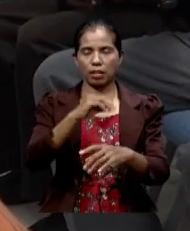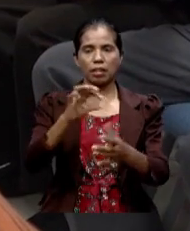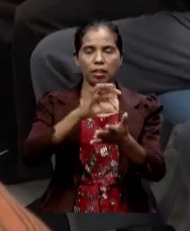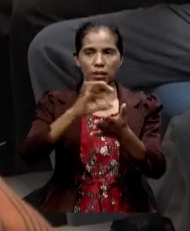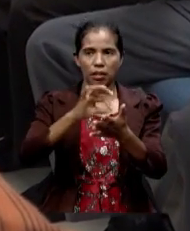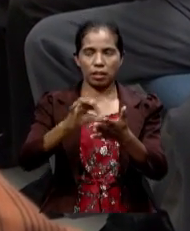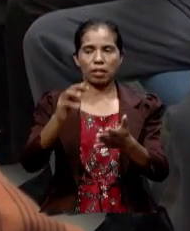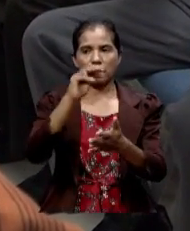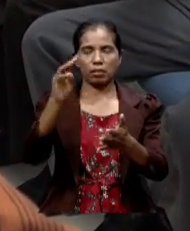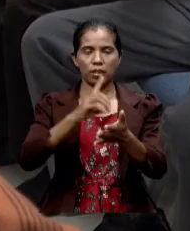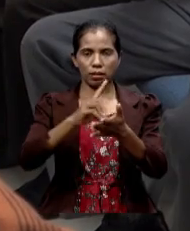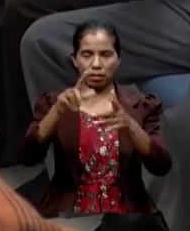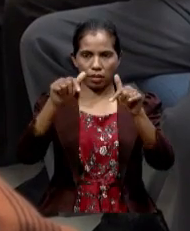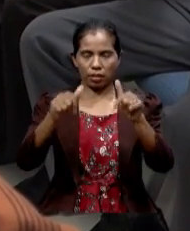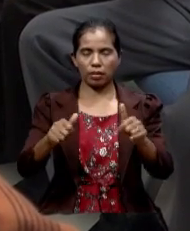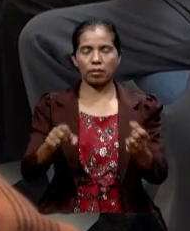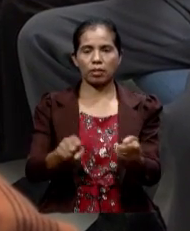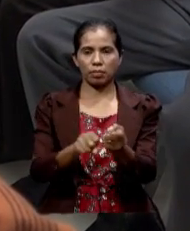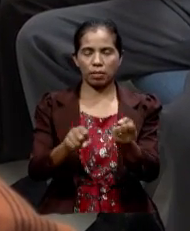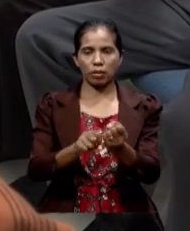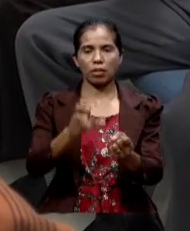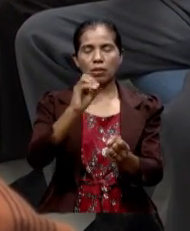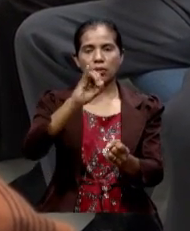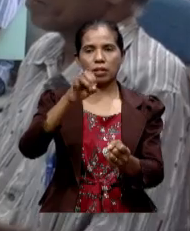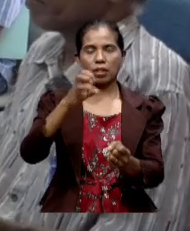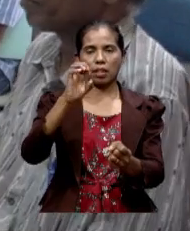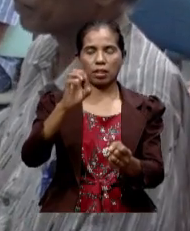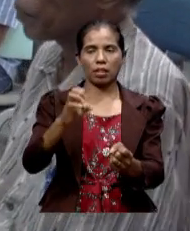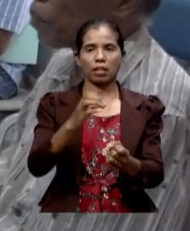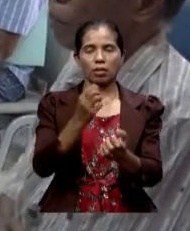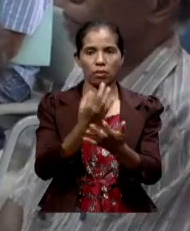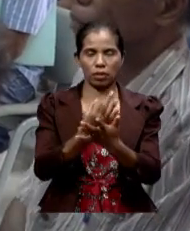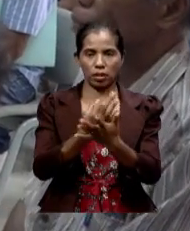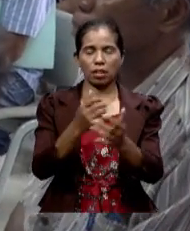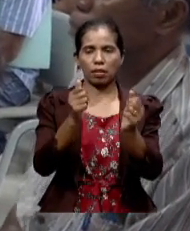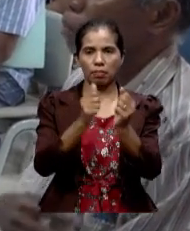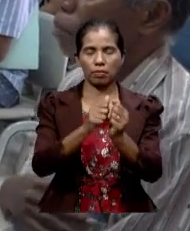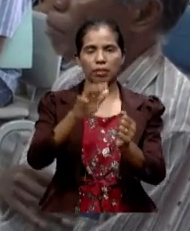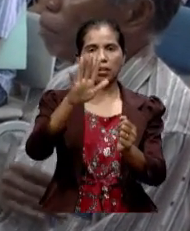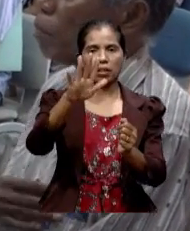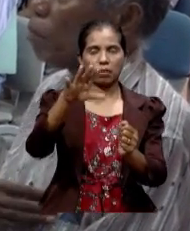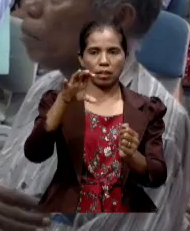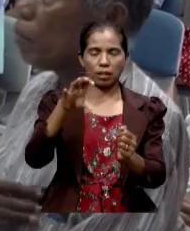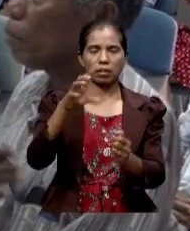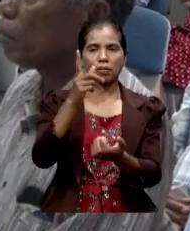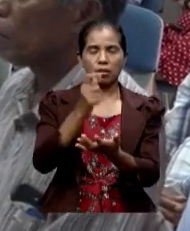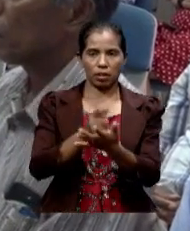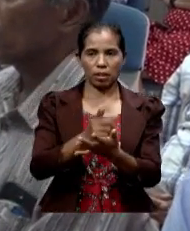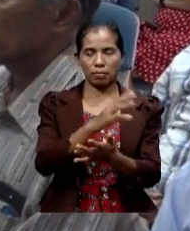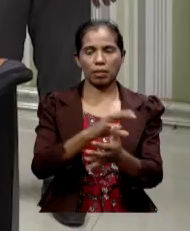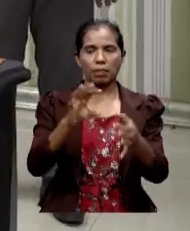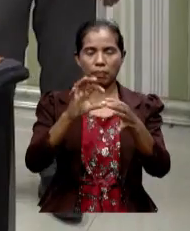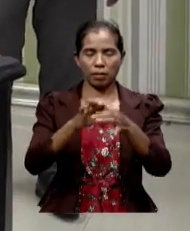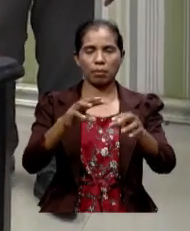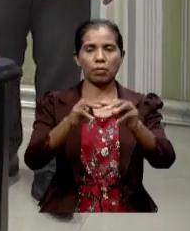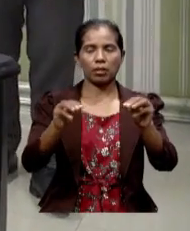ia segunda semana ne ho de apoio orçamento dólar americano rihun atus lima ba membro veterano sira husi